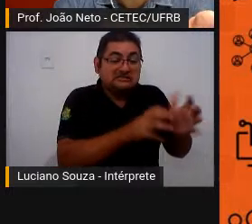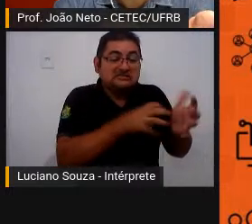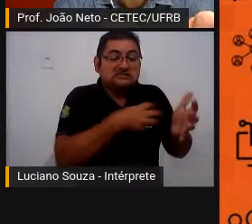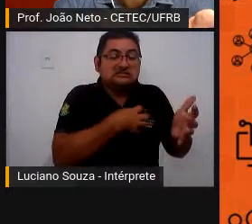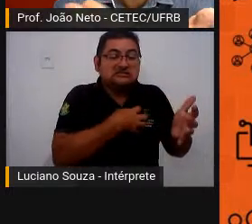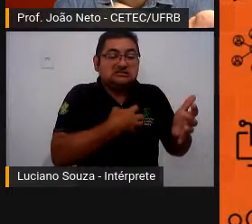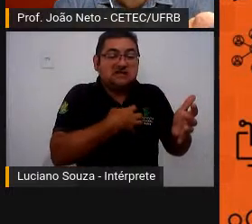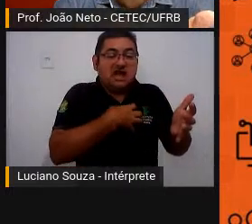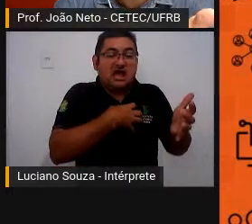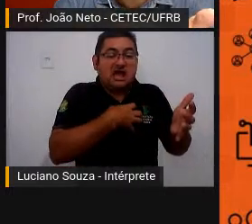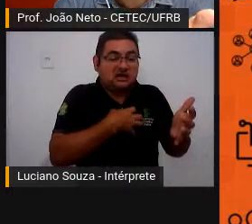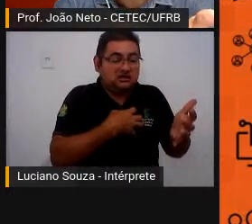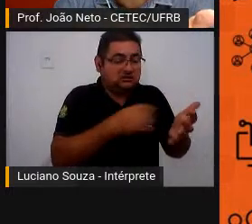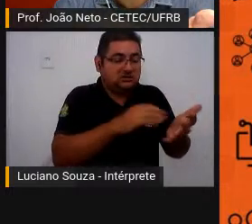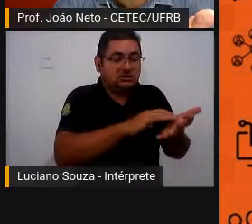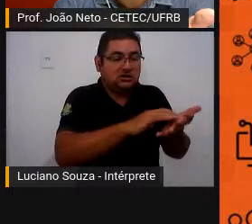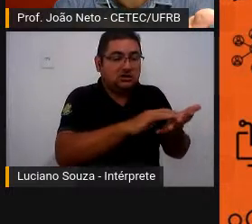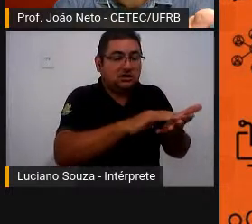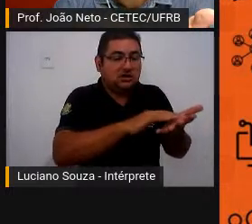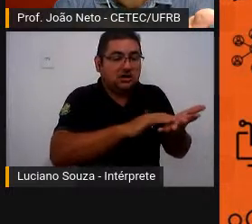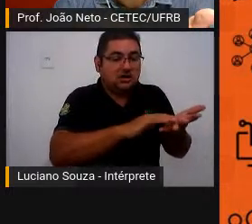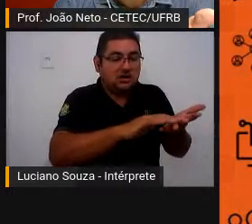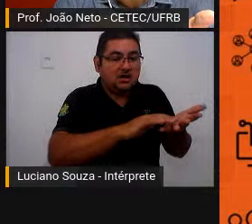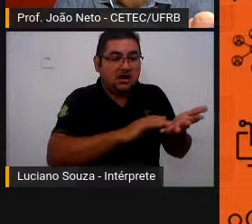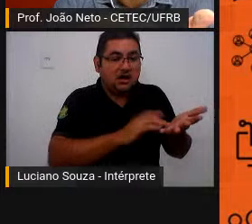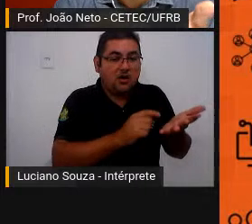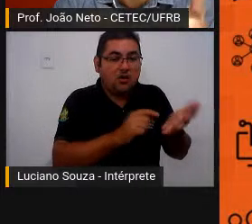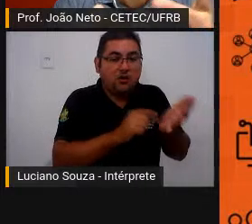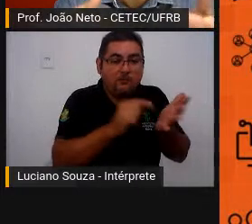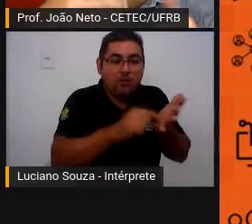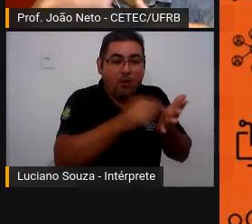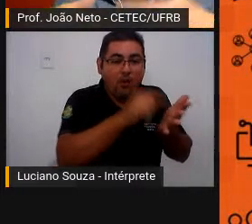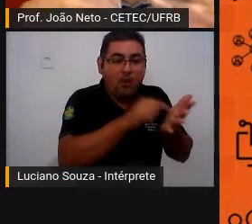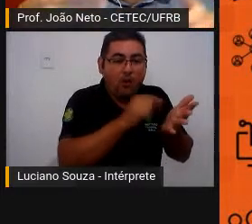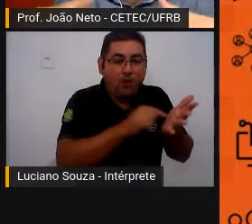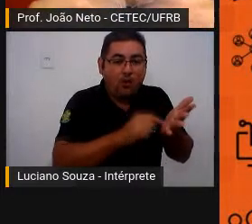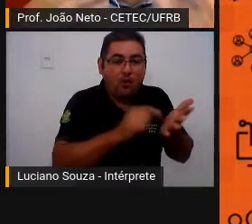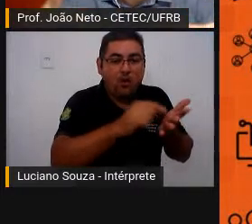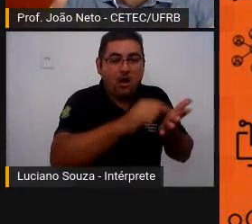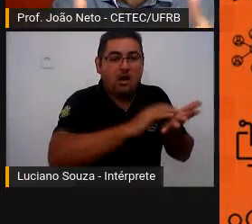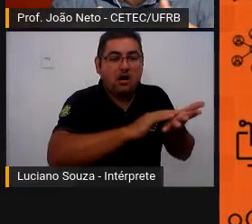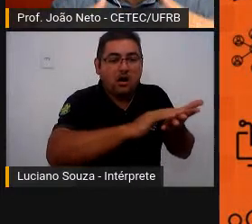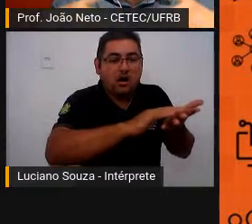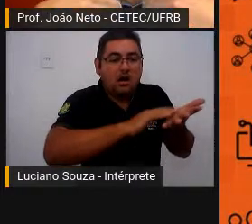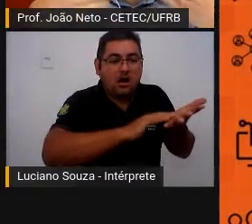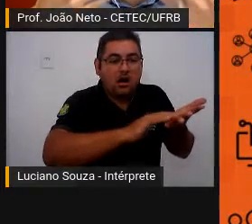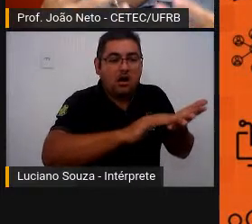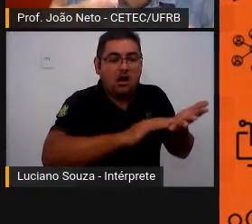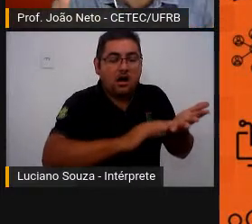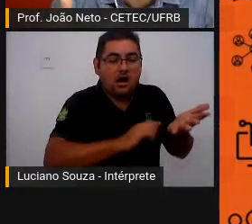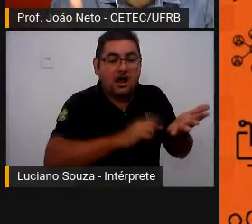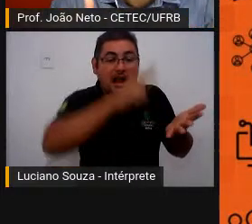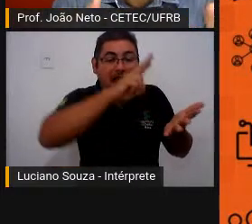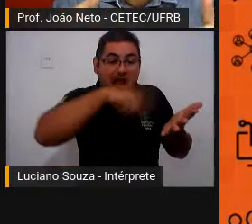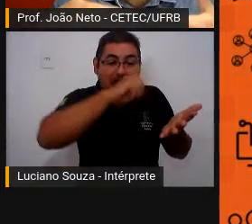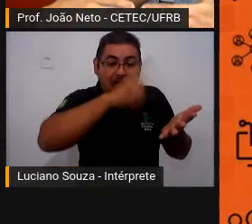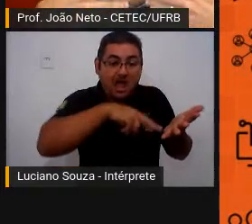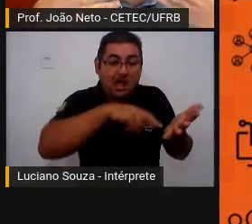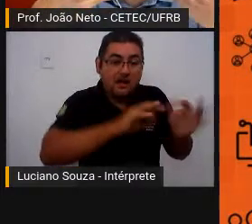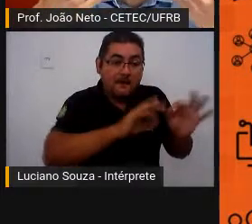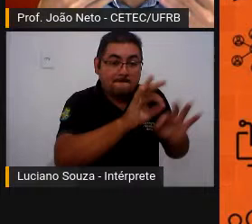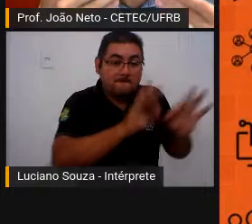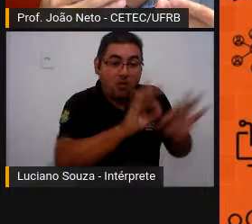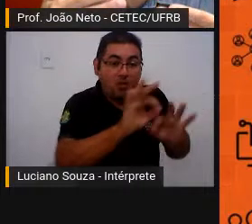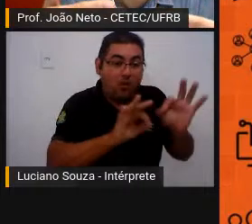esses pontos e o texto vai correndo Oi e aí a pessoa enfim ler e enfim